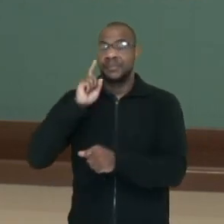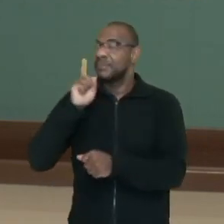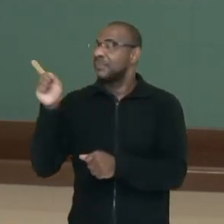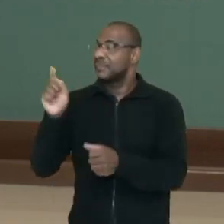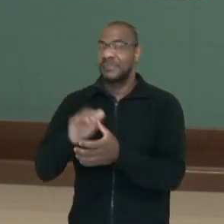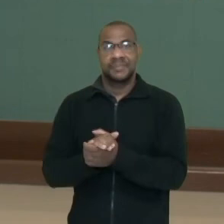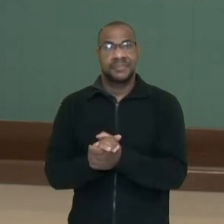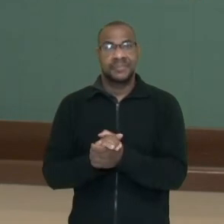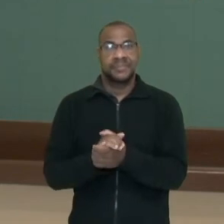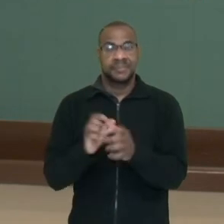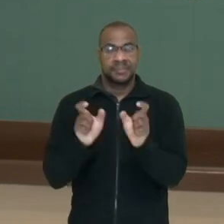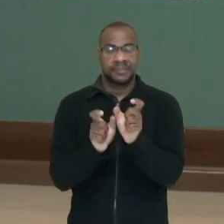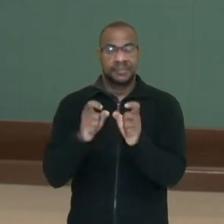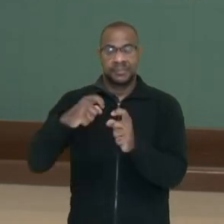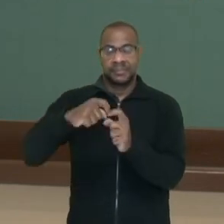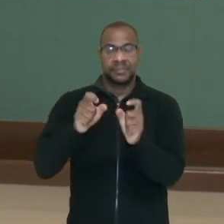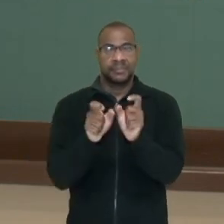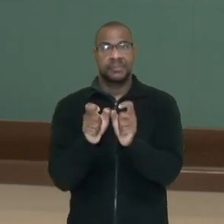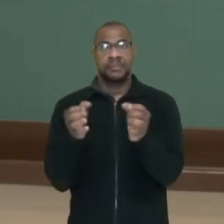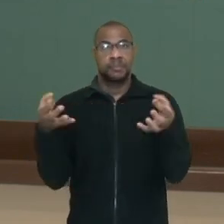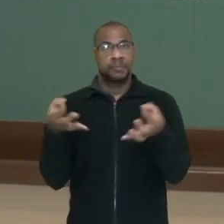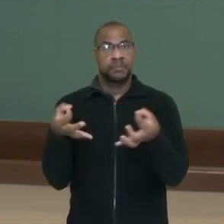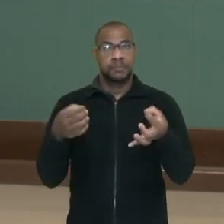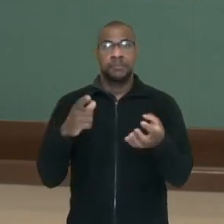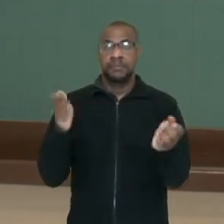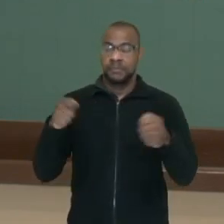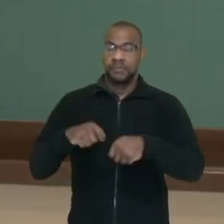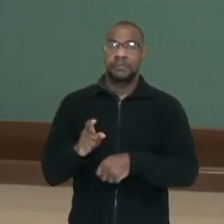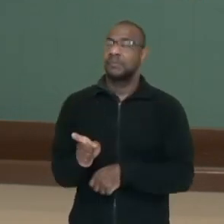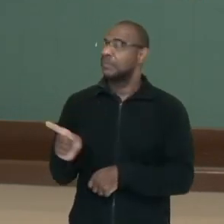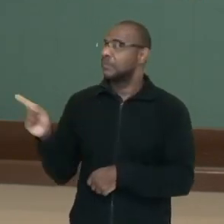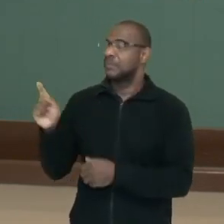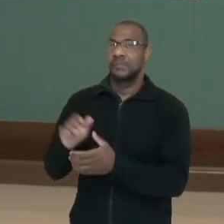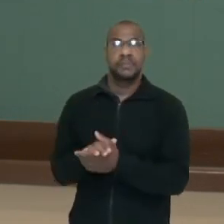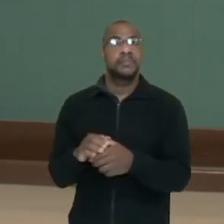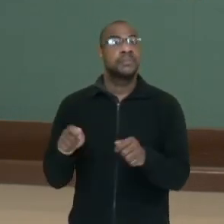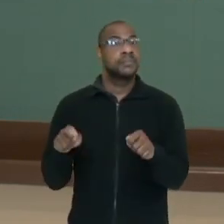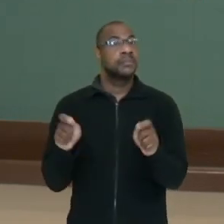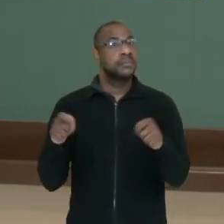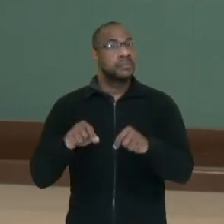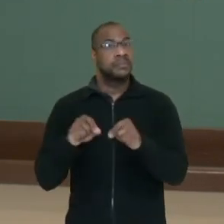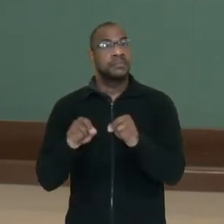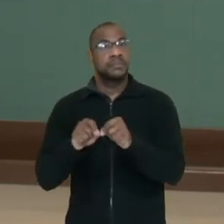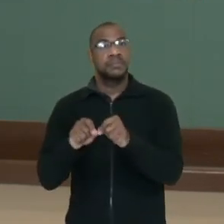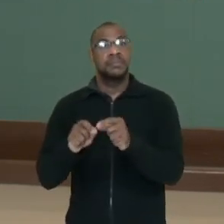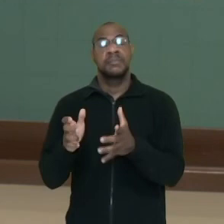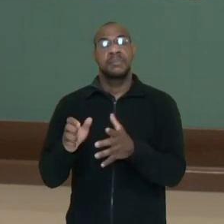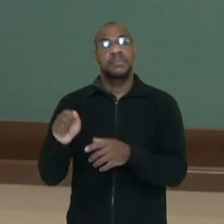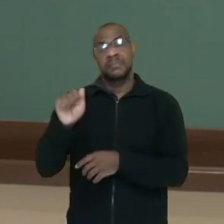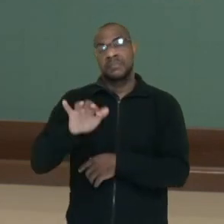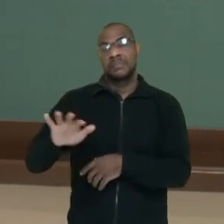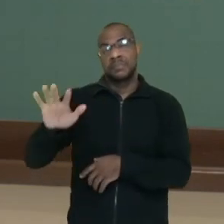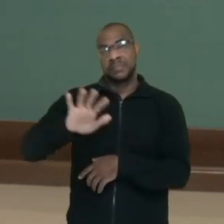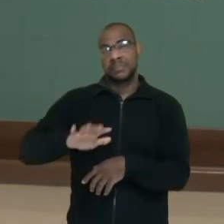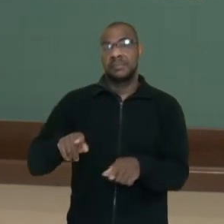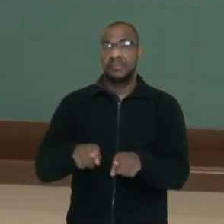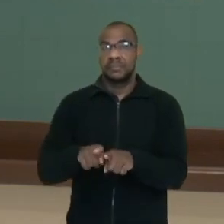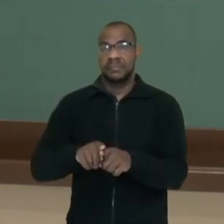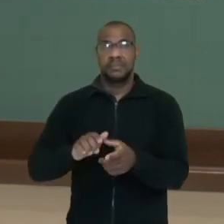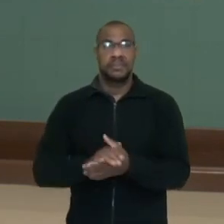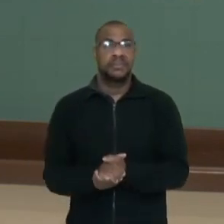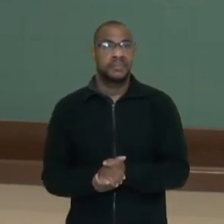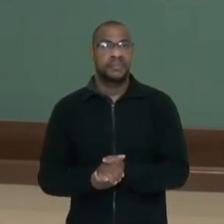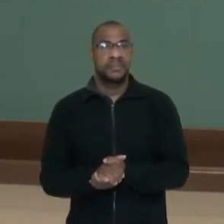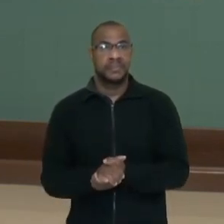figuras geométricas, três, e dá para fazer imagens aqui, desenhos, mosaicos bem bonitos, tá